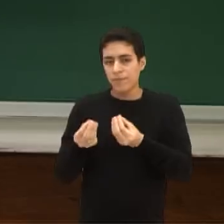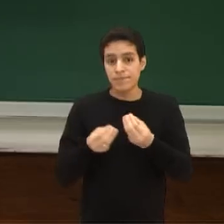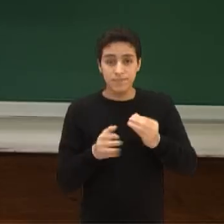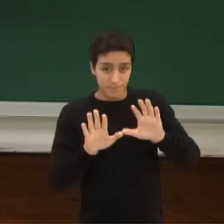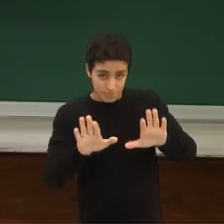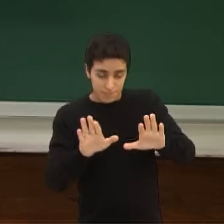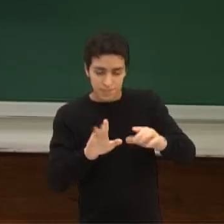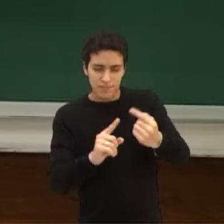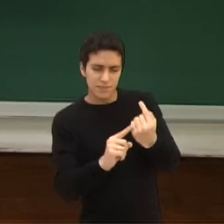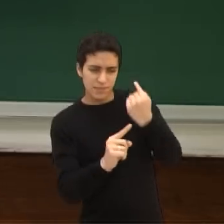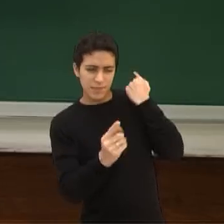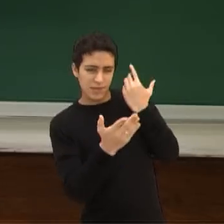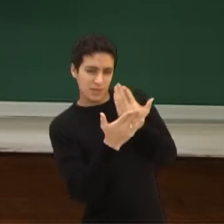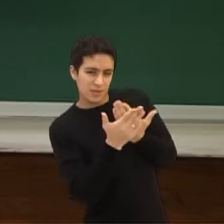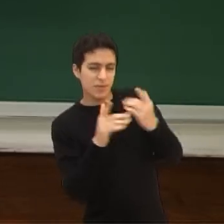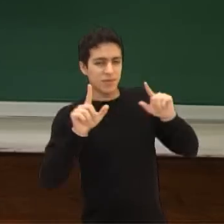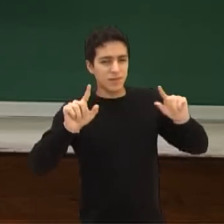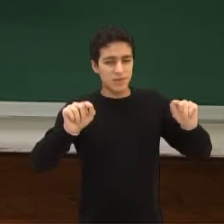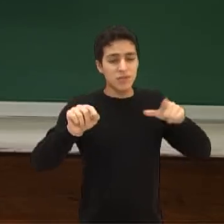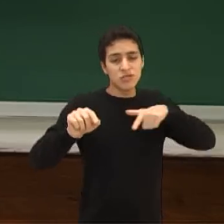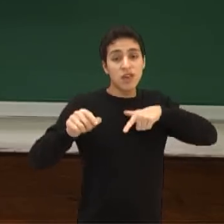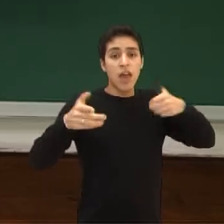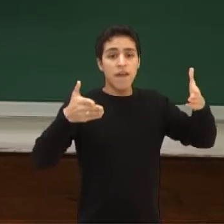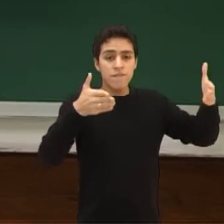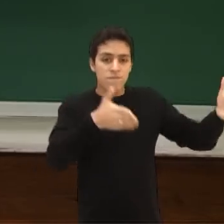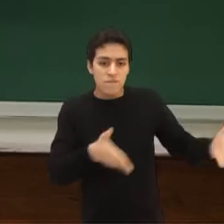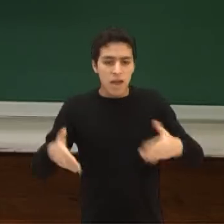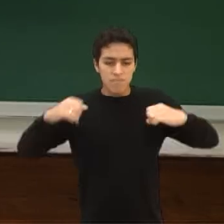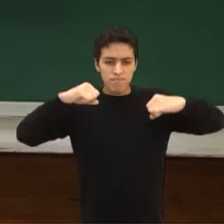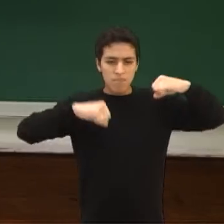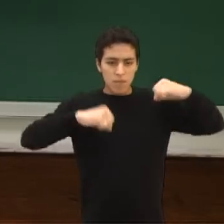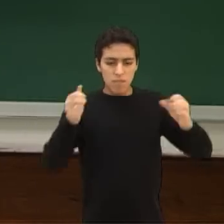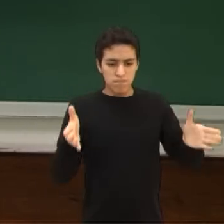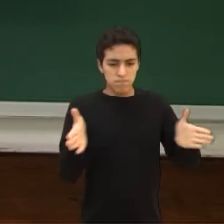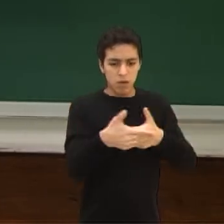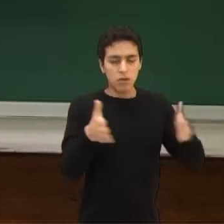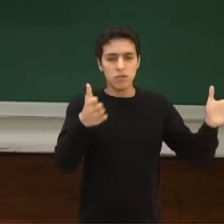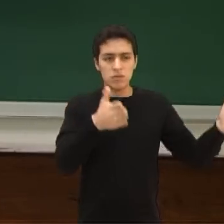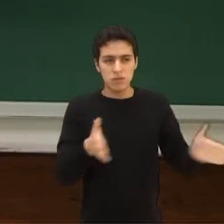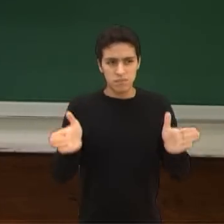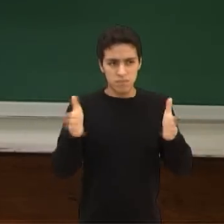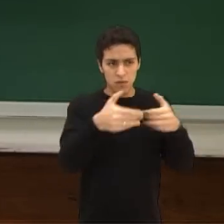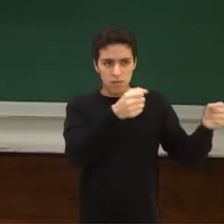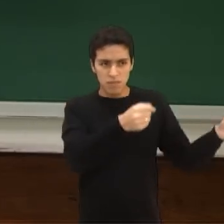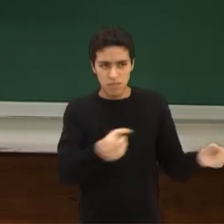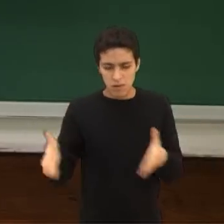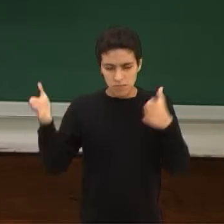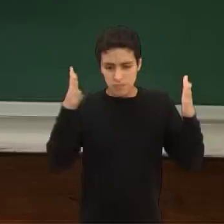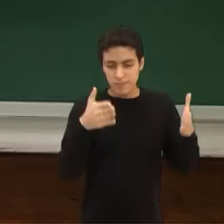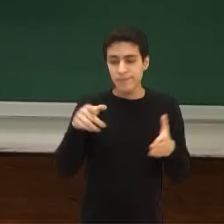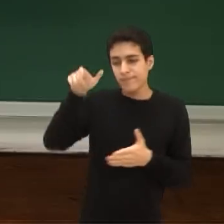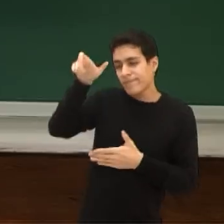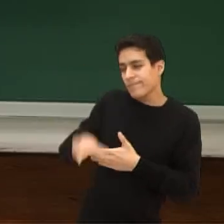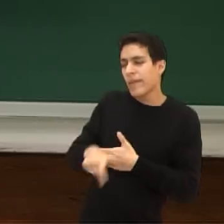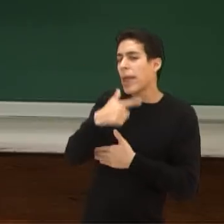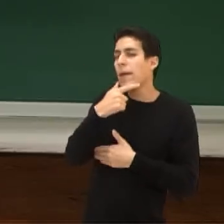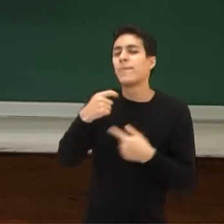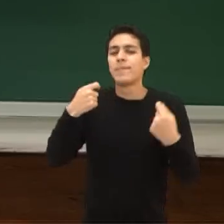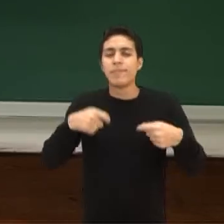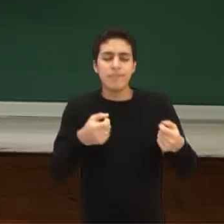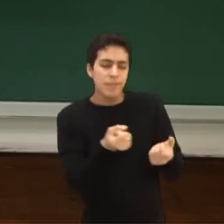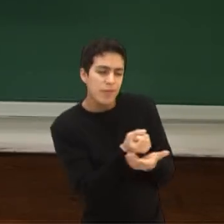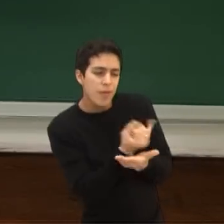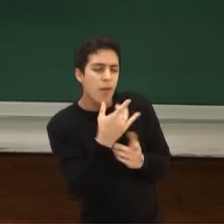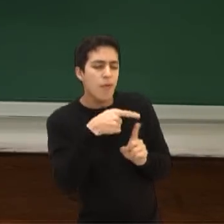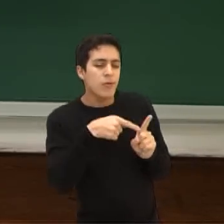tínhamos uma fábrica de embalagens. E o senhor Mauro, ele precisava de algumas embalagens e nós